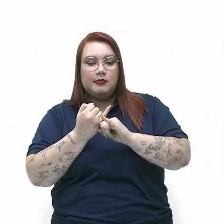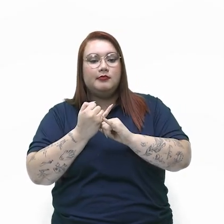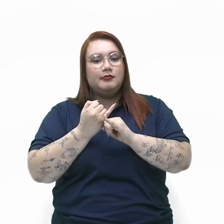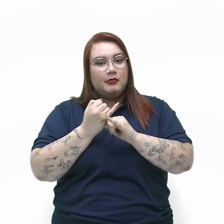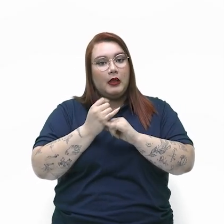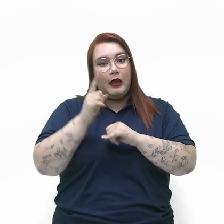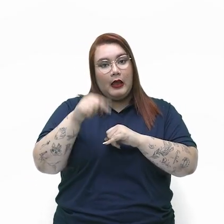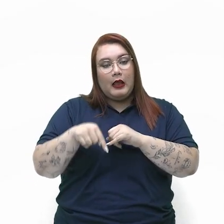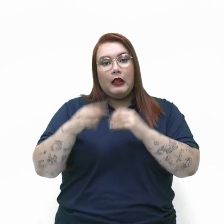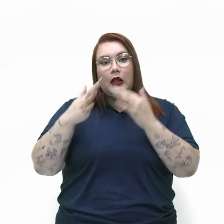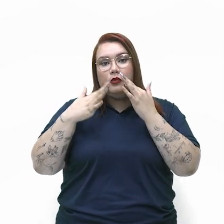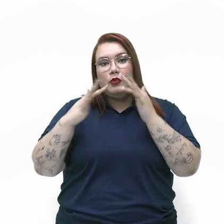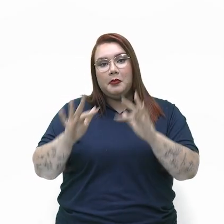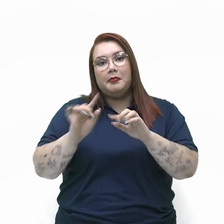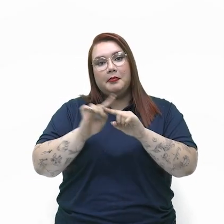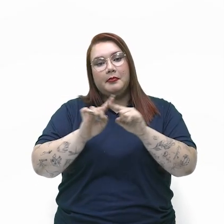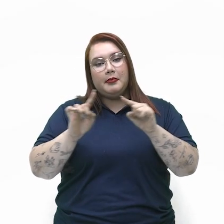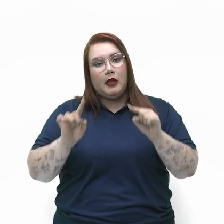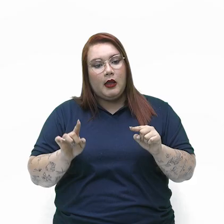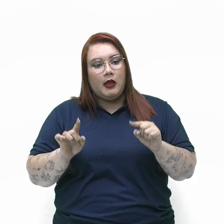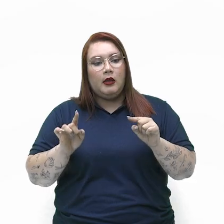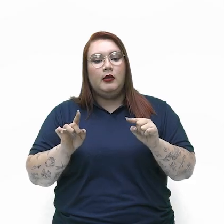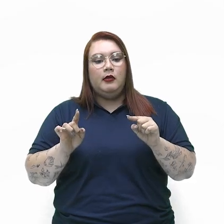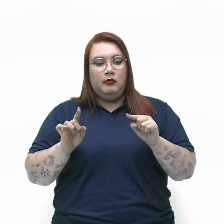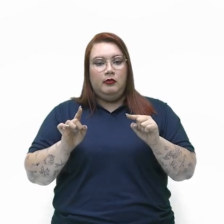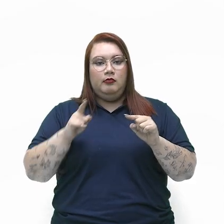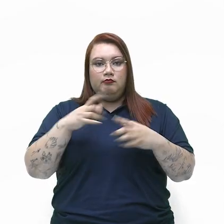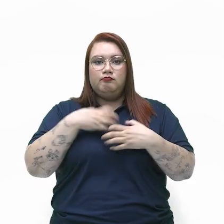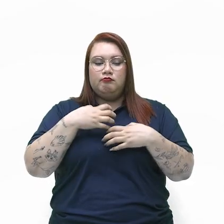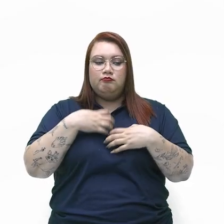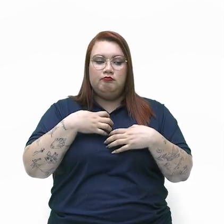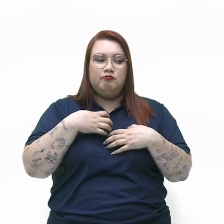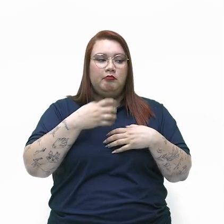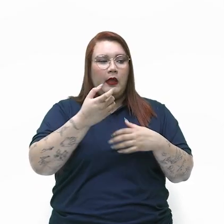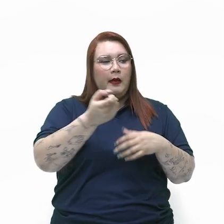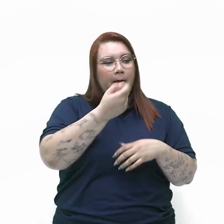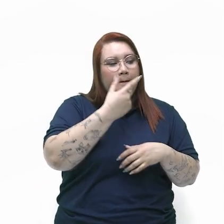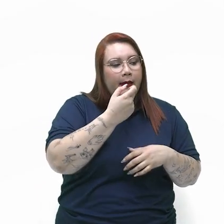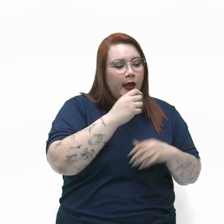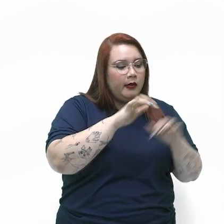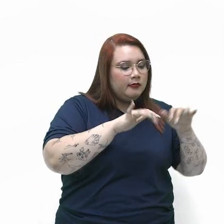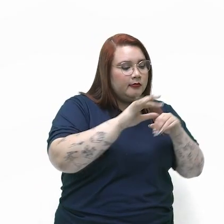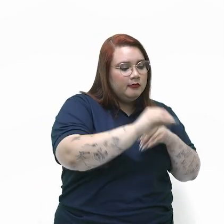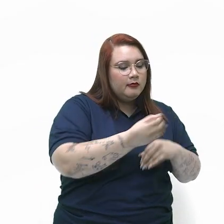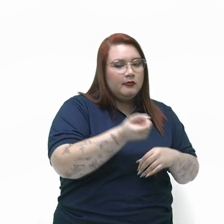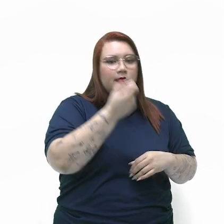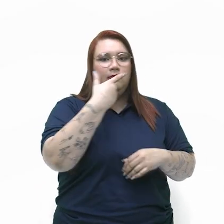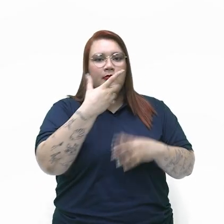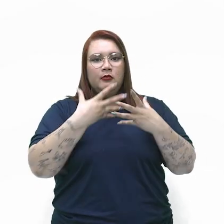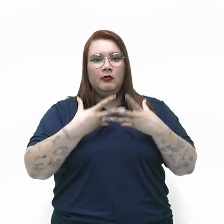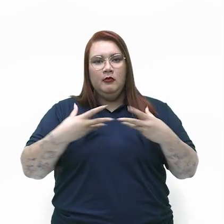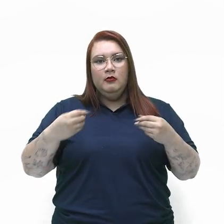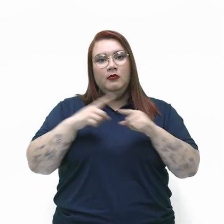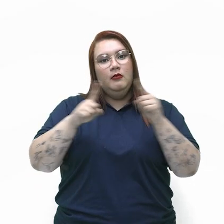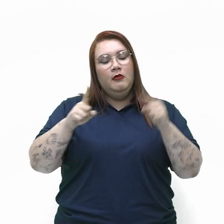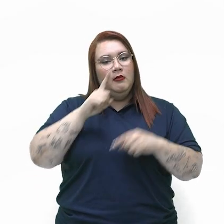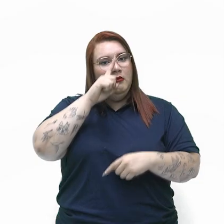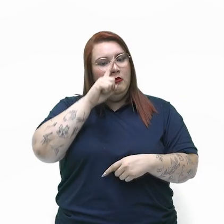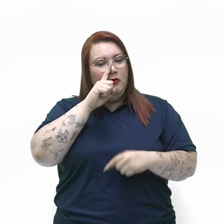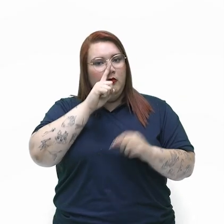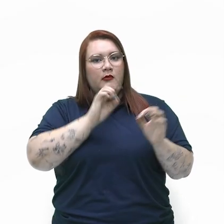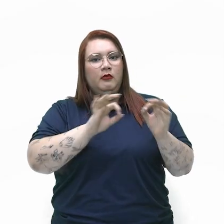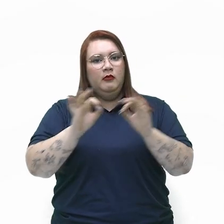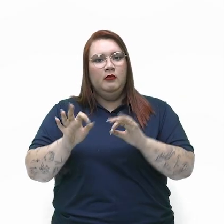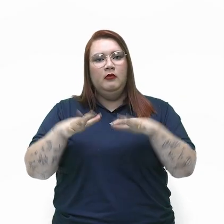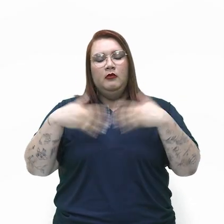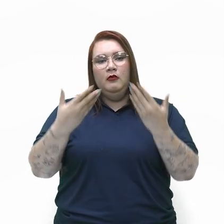uma prática comum, né? Acontece ali, você sente alguma coisa, vai procurar um remédio na gaveta e toma, mas é perigoso, tá bom? Então,